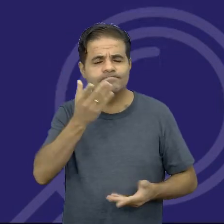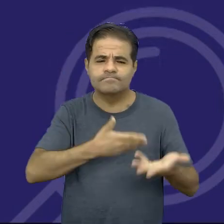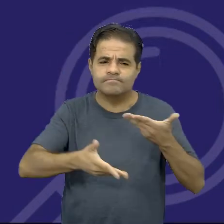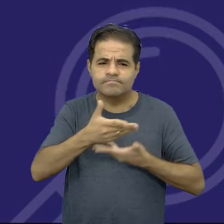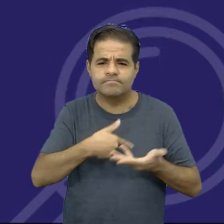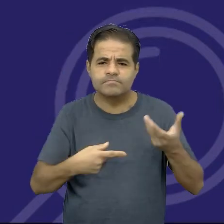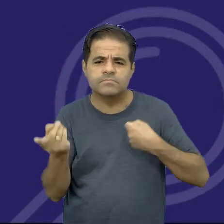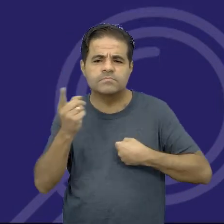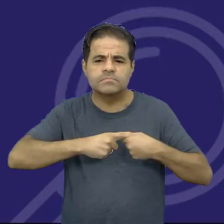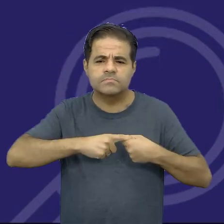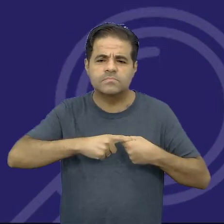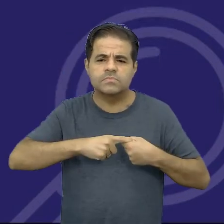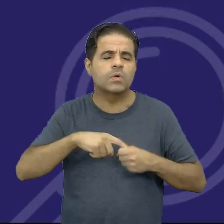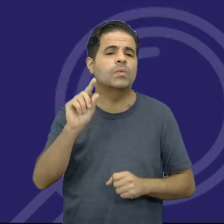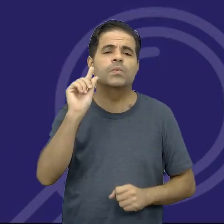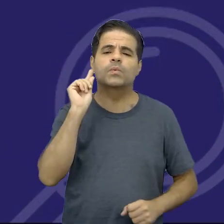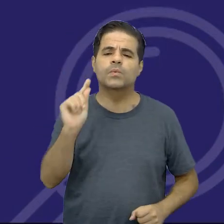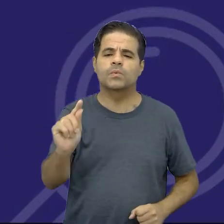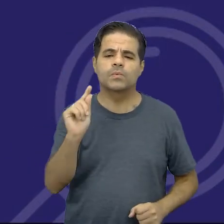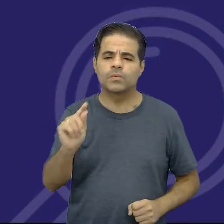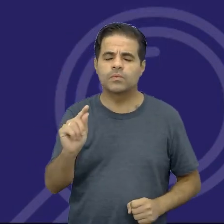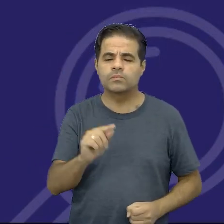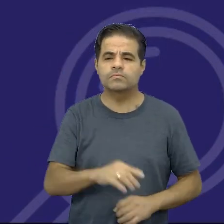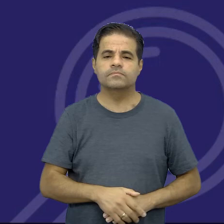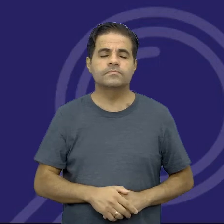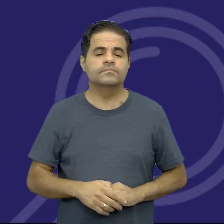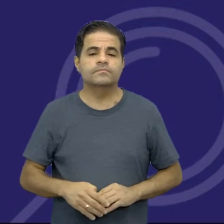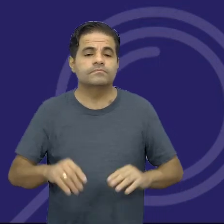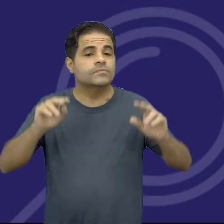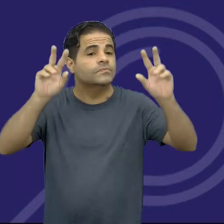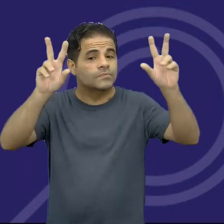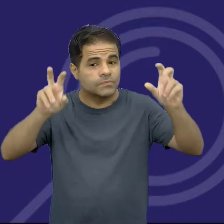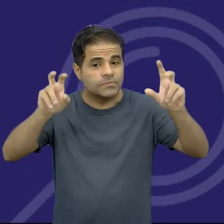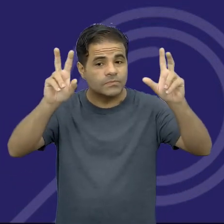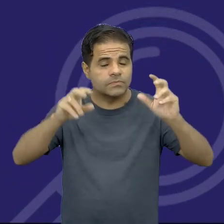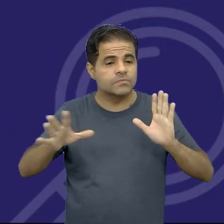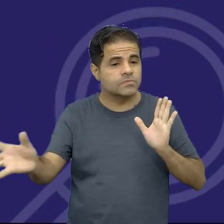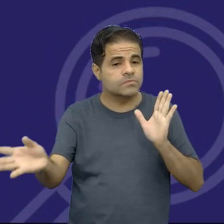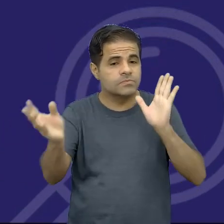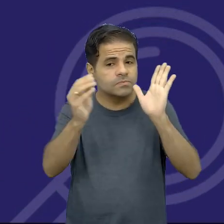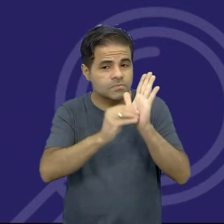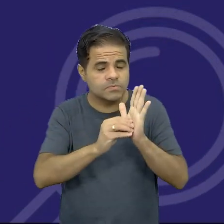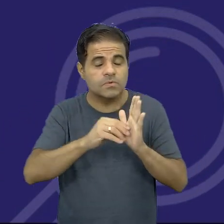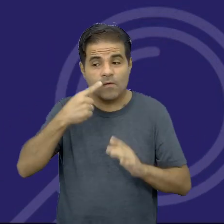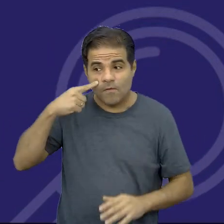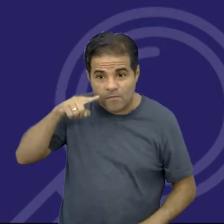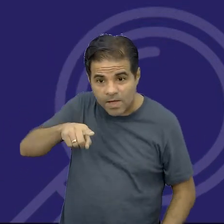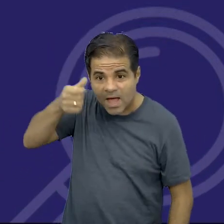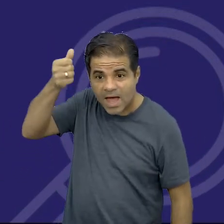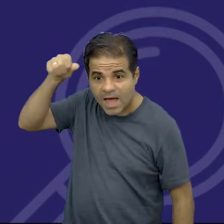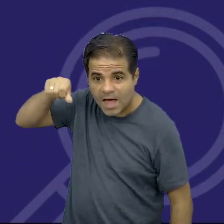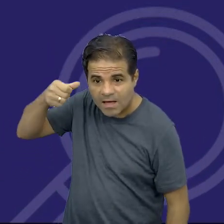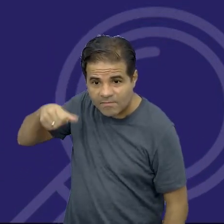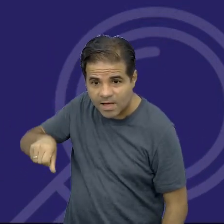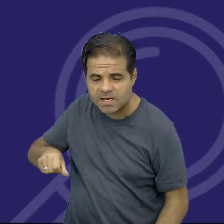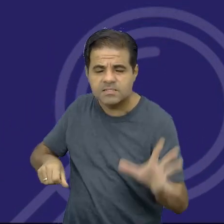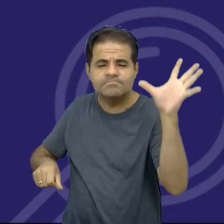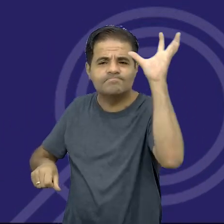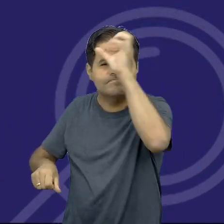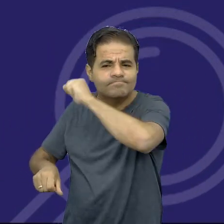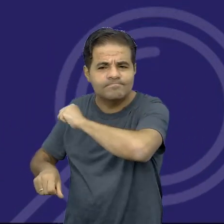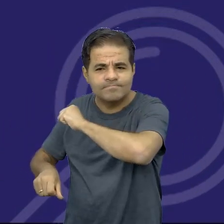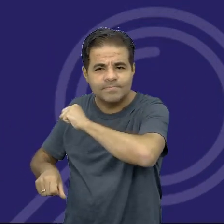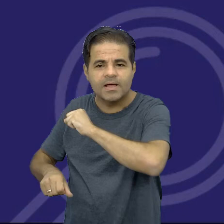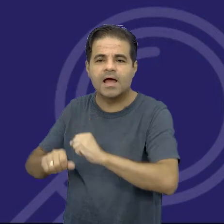retomada é a utilização de questões que foram previstas nas avaliações de aprendizagem em processo,